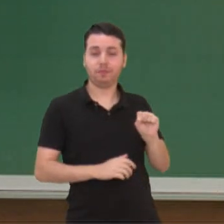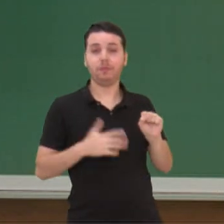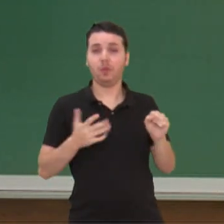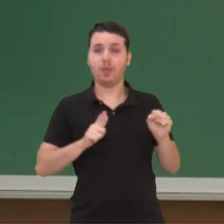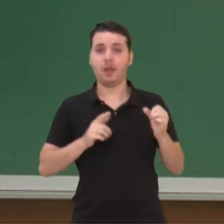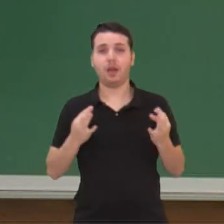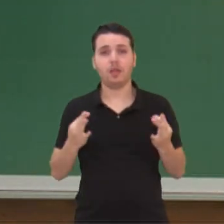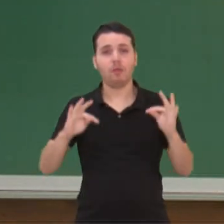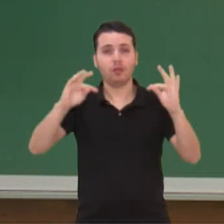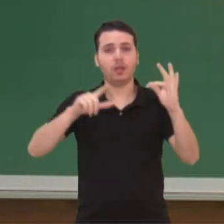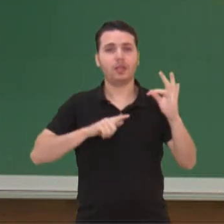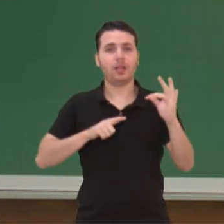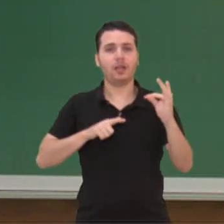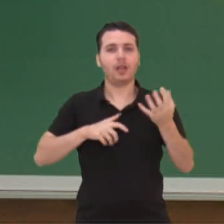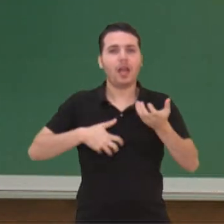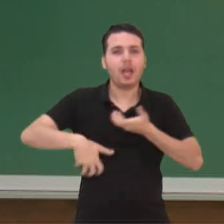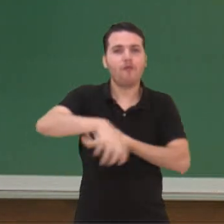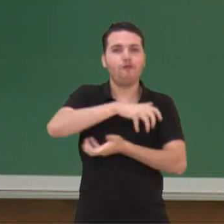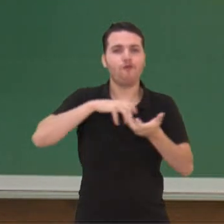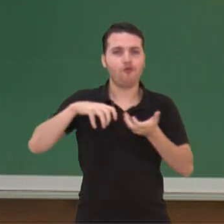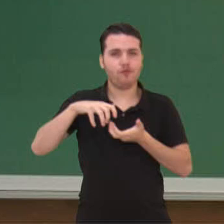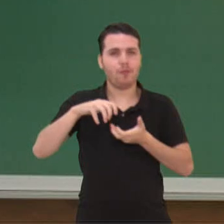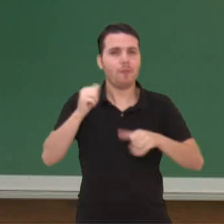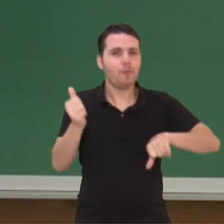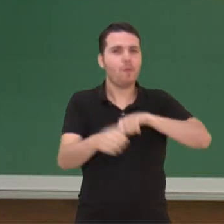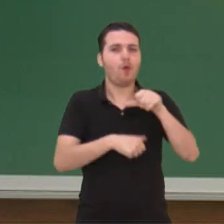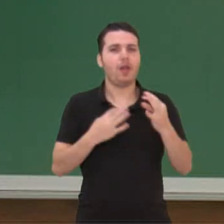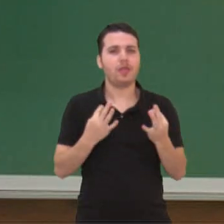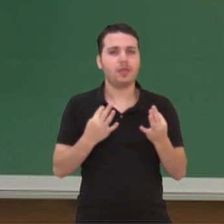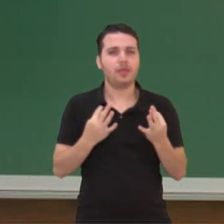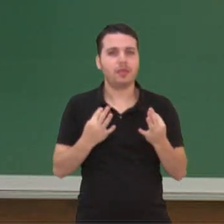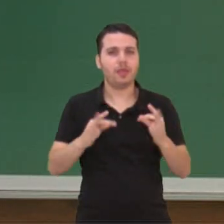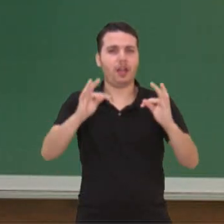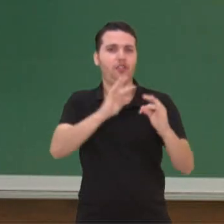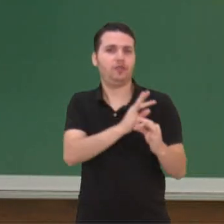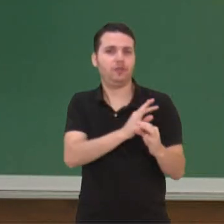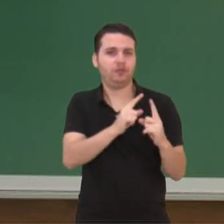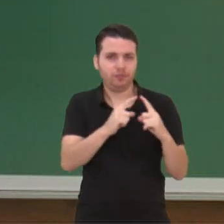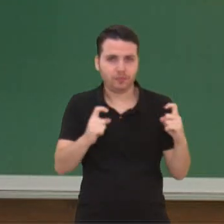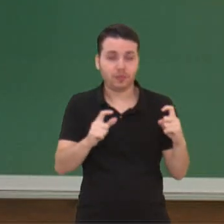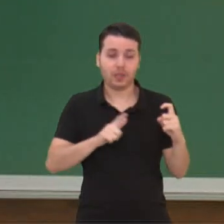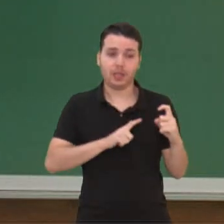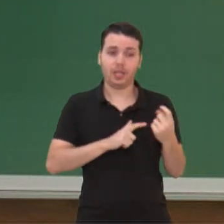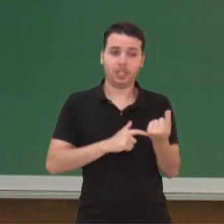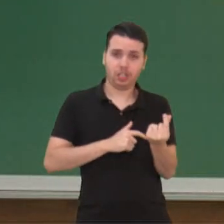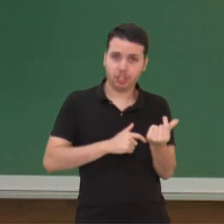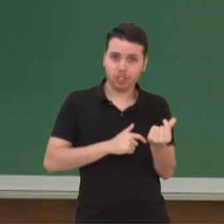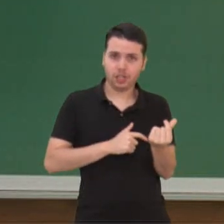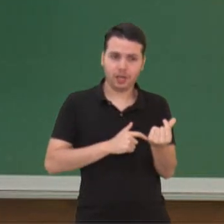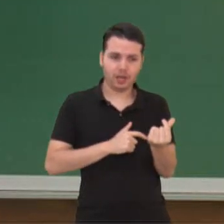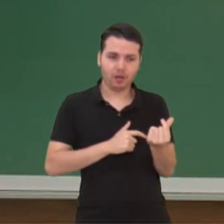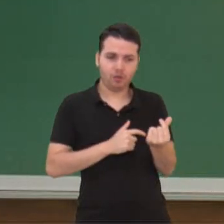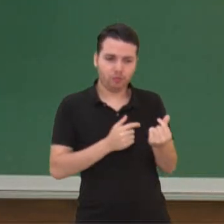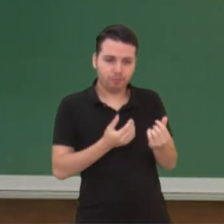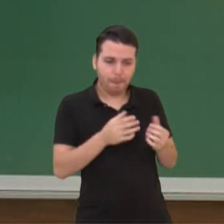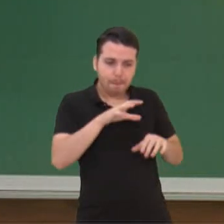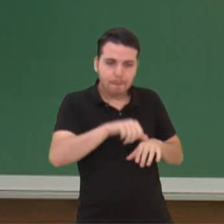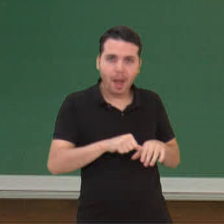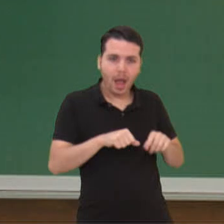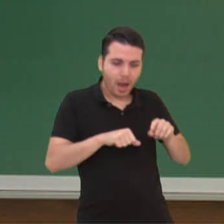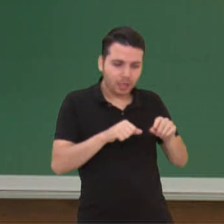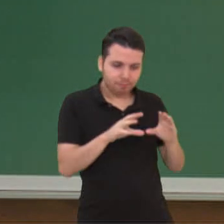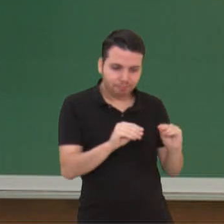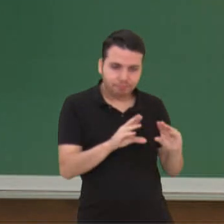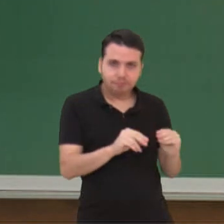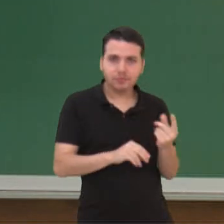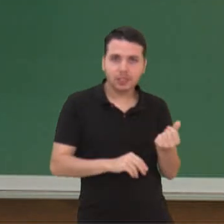né? Nós temos a revolução técnico-científica e informacional. Então, além do dinheiro físico, né? Além das trocas bancárias,